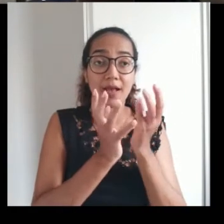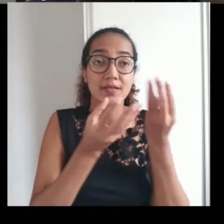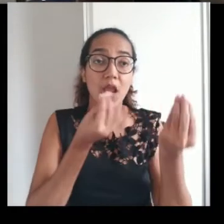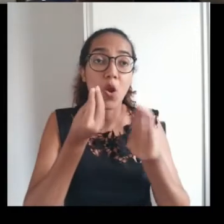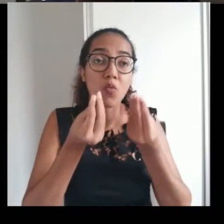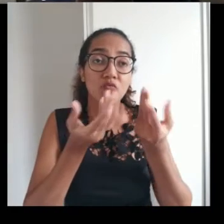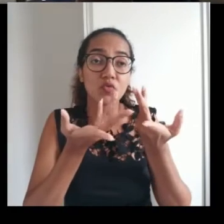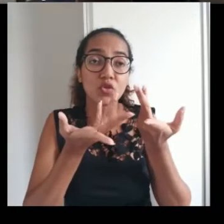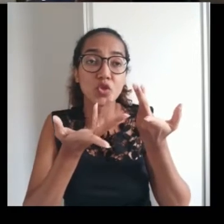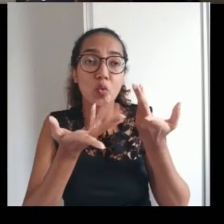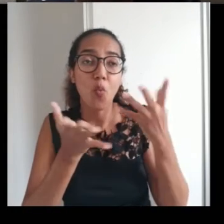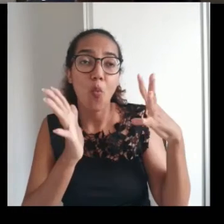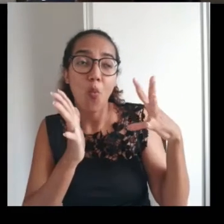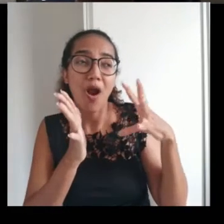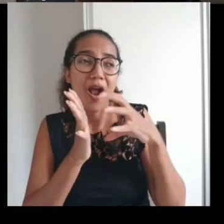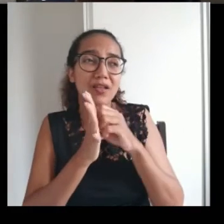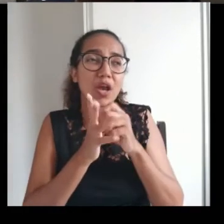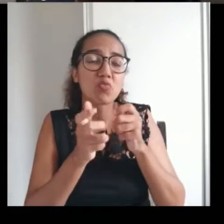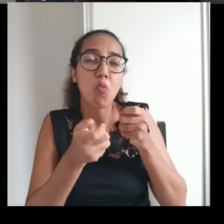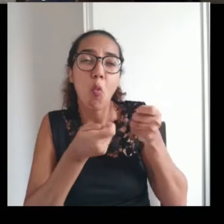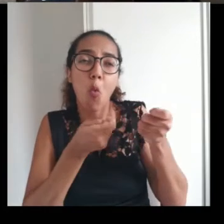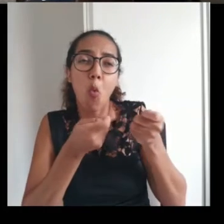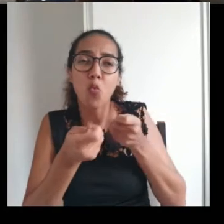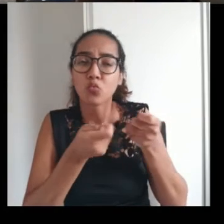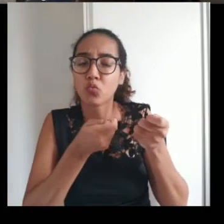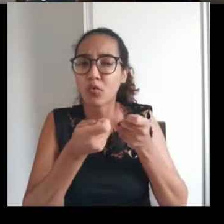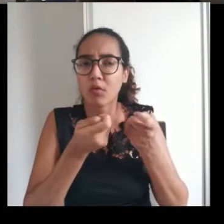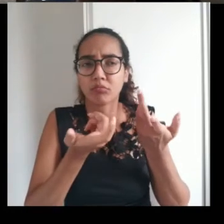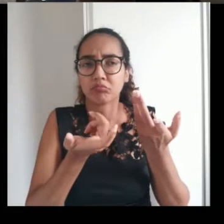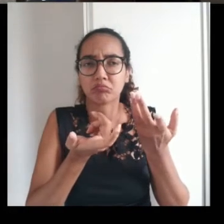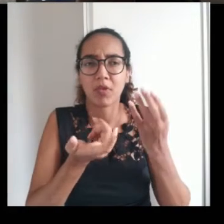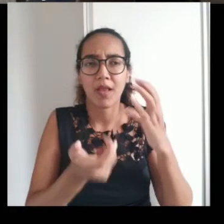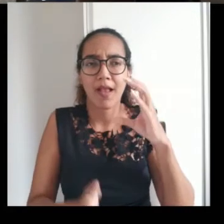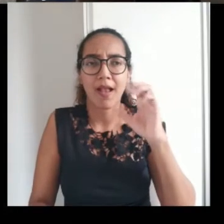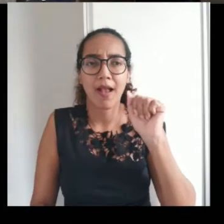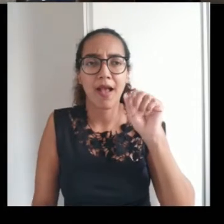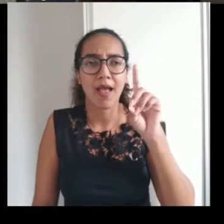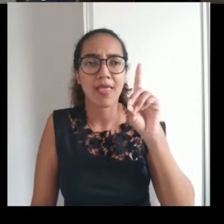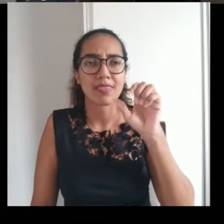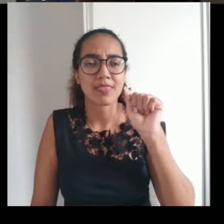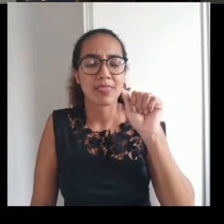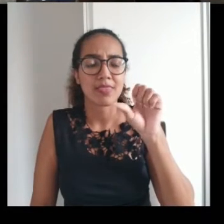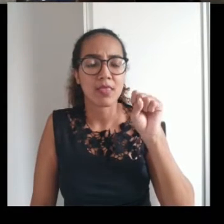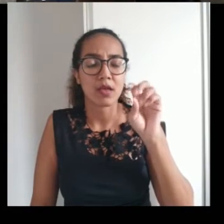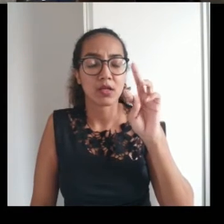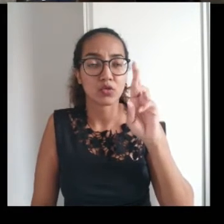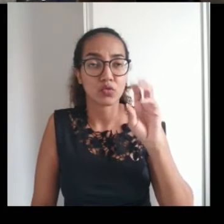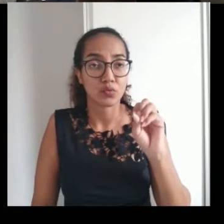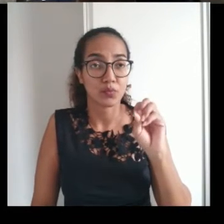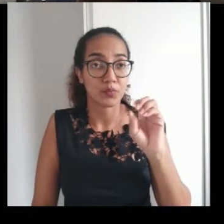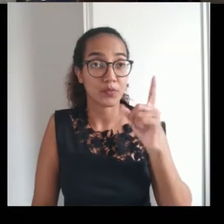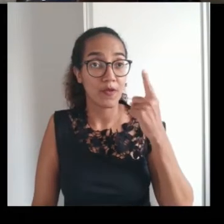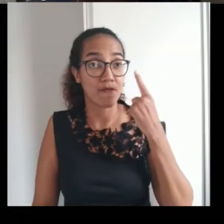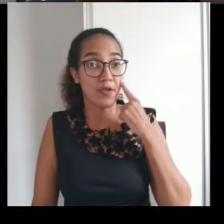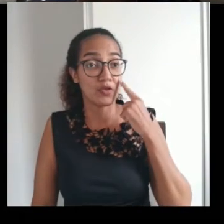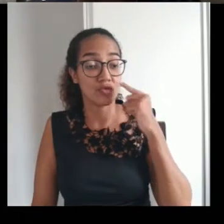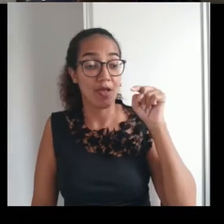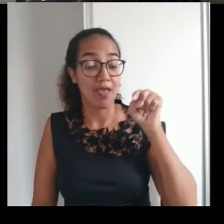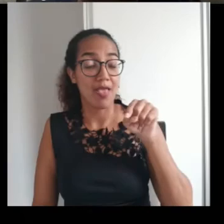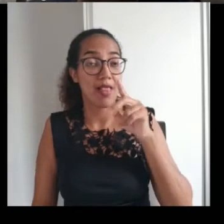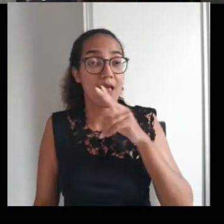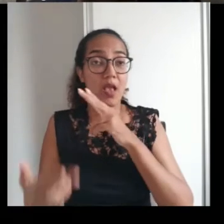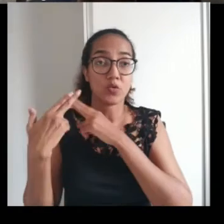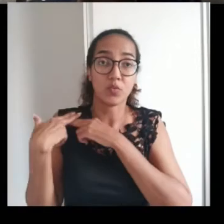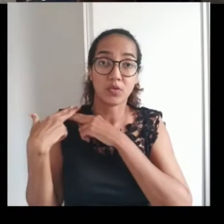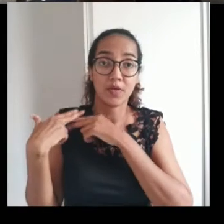controlador, tá? Normalmente, um controlador, um cadastro, ele é responsável, veja, eu estou falando de responsabilidade, tá certo?